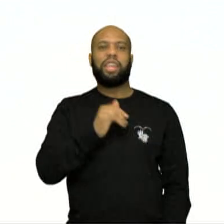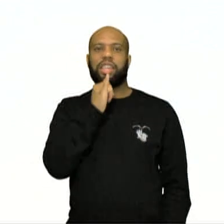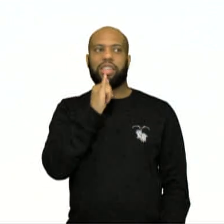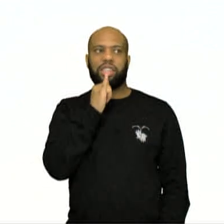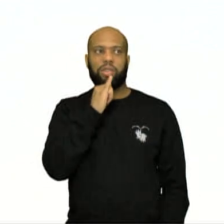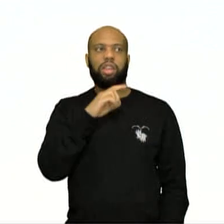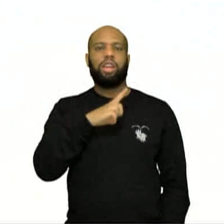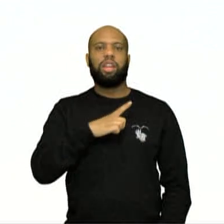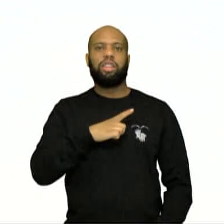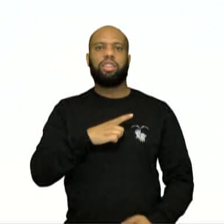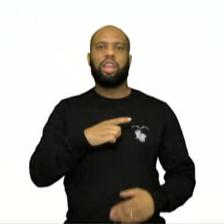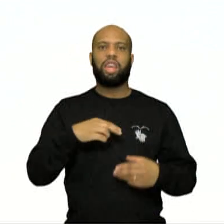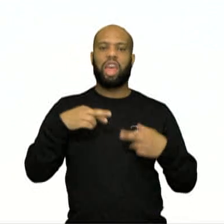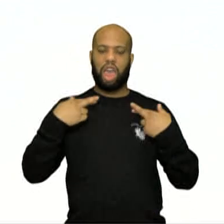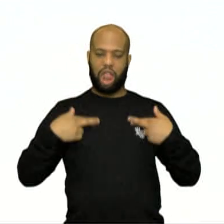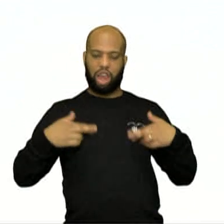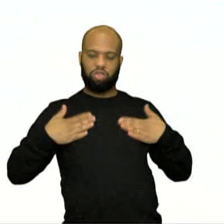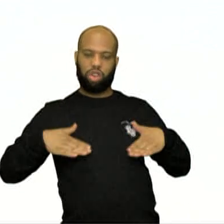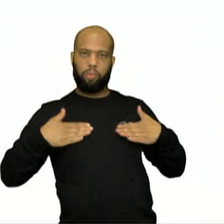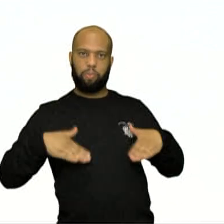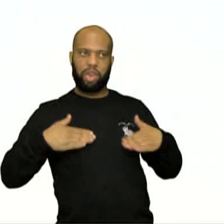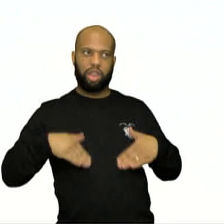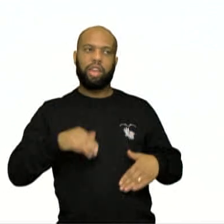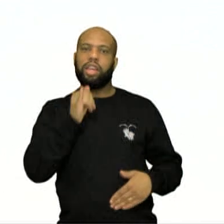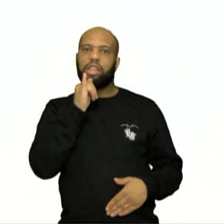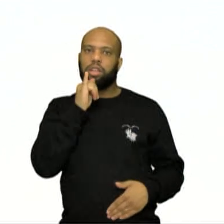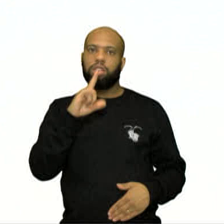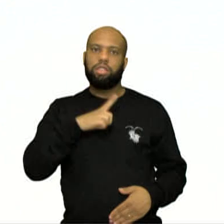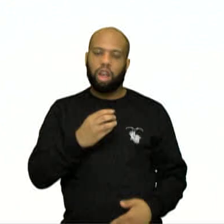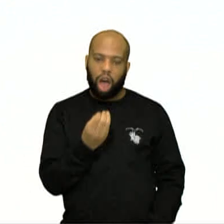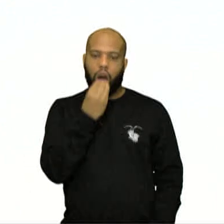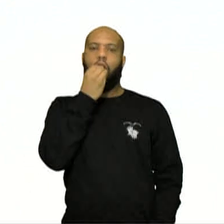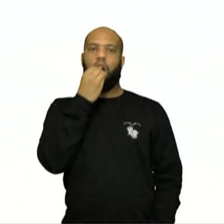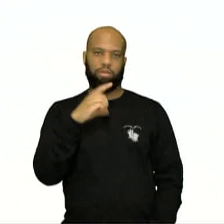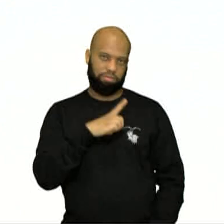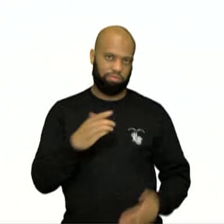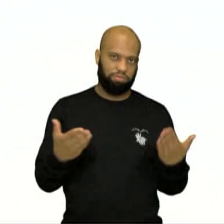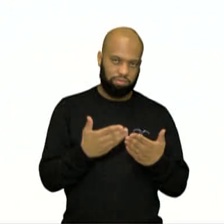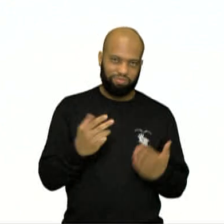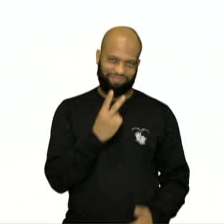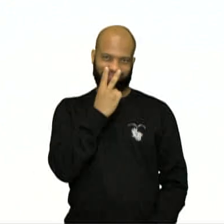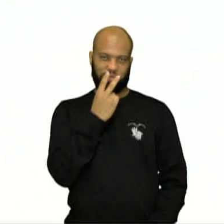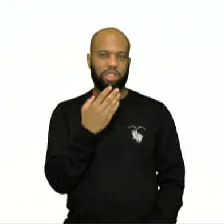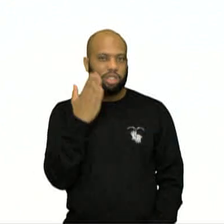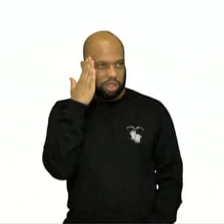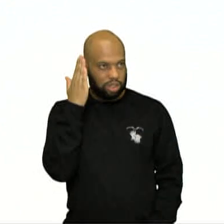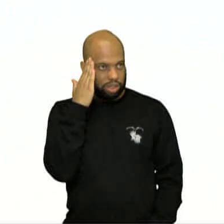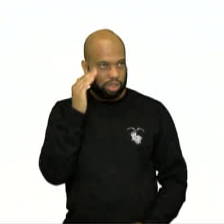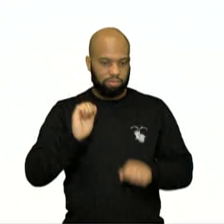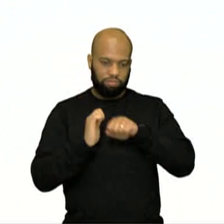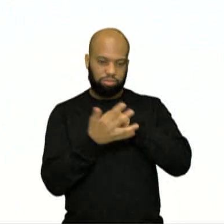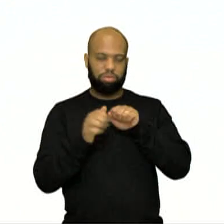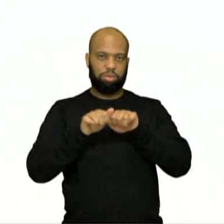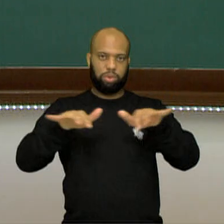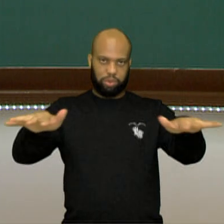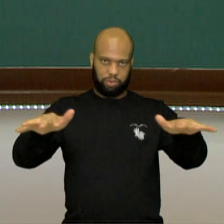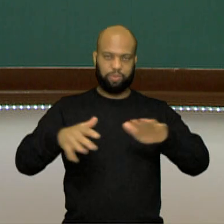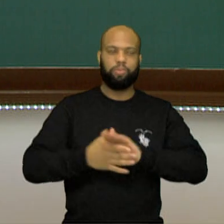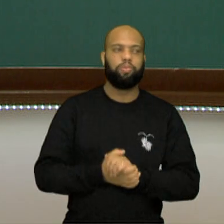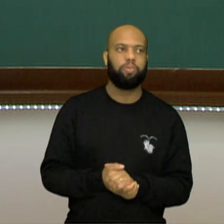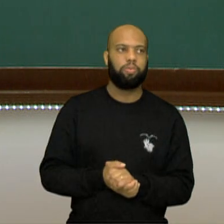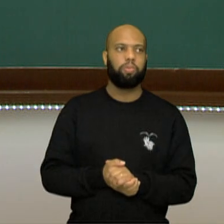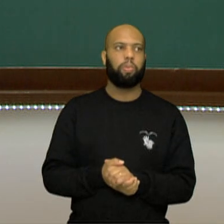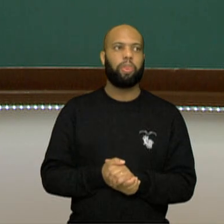de um relaxamento muscular, como, por exemplo, a intubação, que a gente tanto tem ouvido falar na contaminação pela